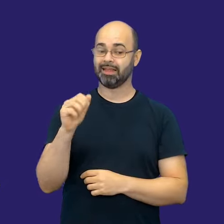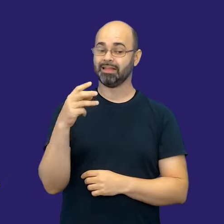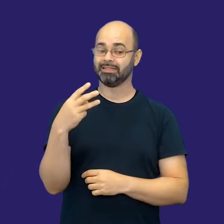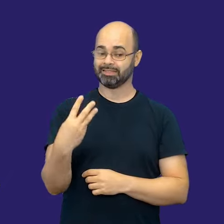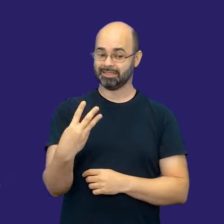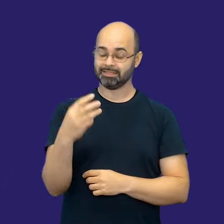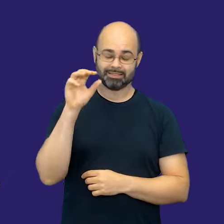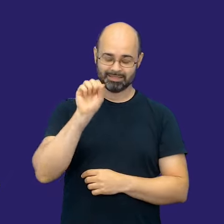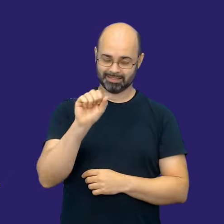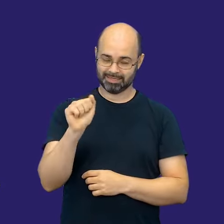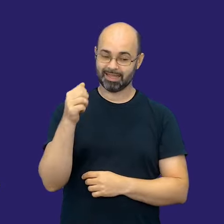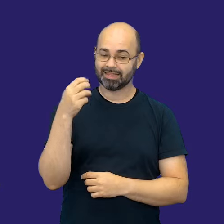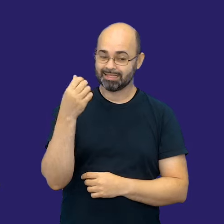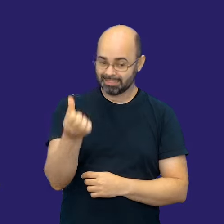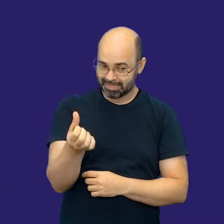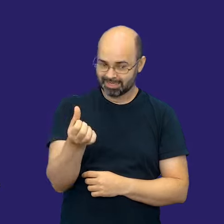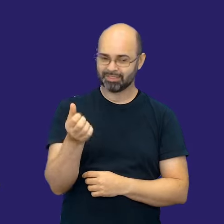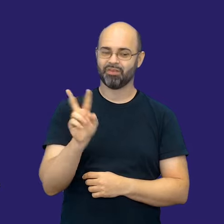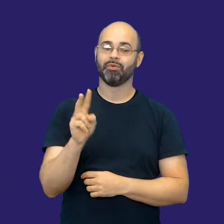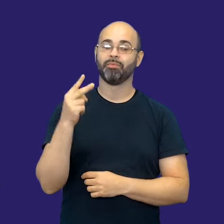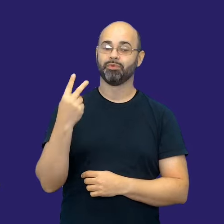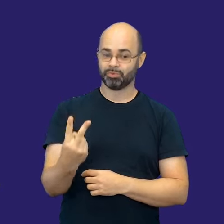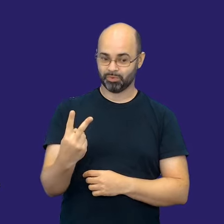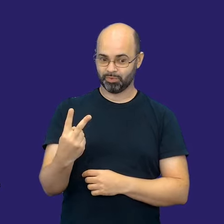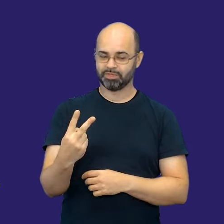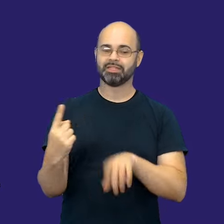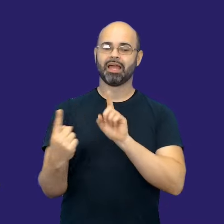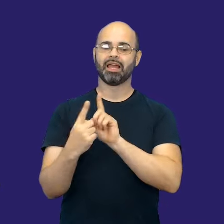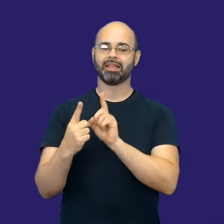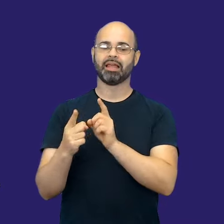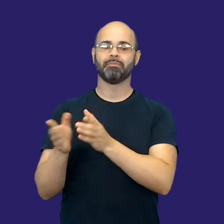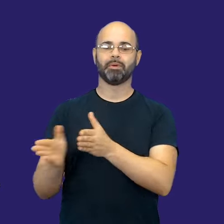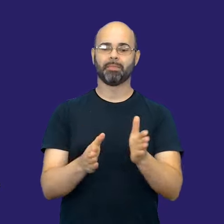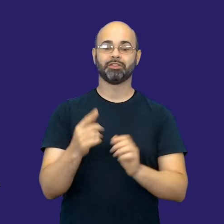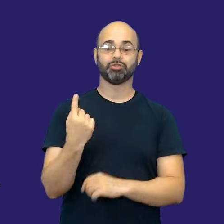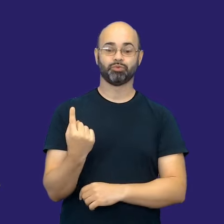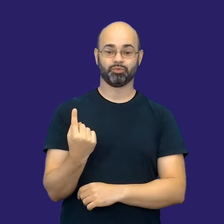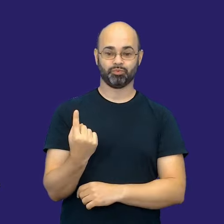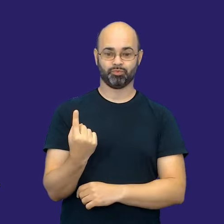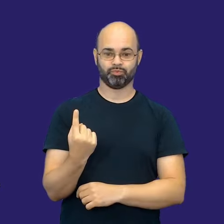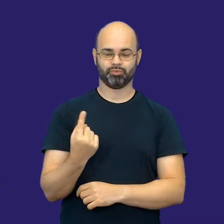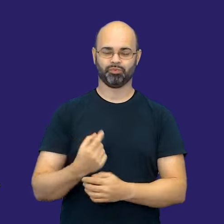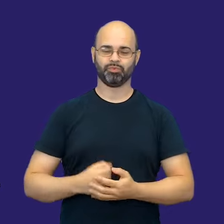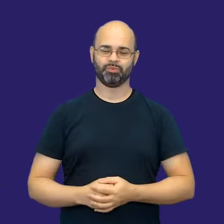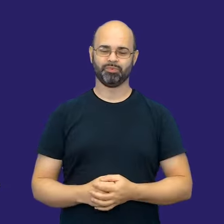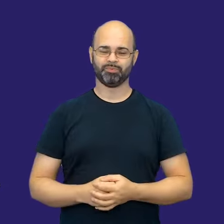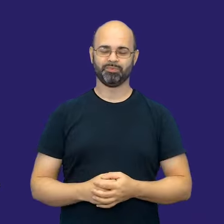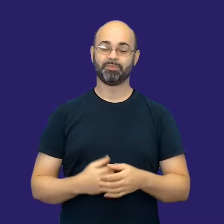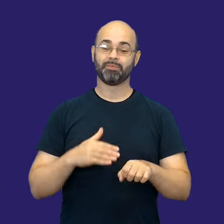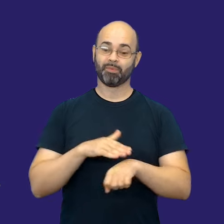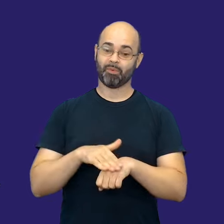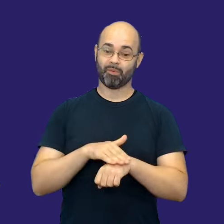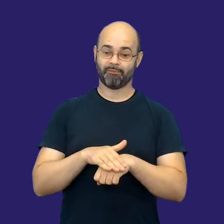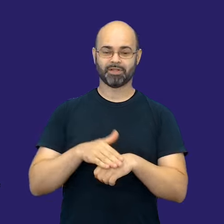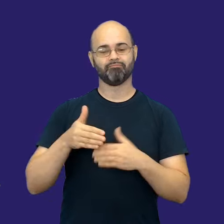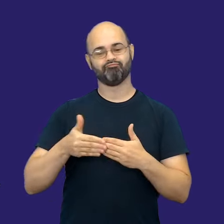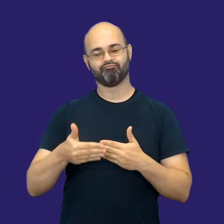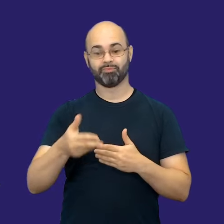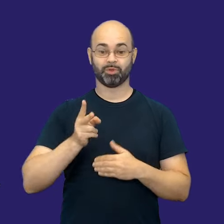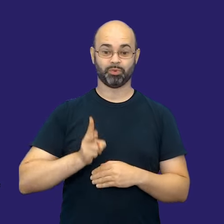da formação de etapa parte 1. Dando andamento à nossa conversa, a gente